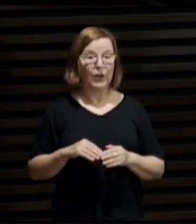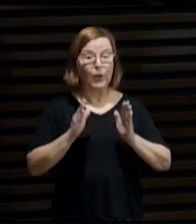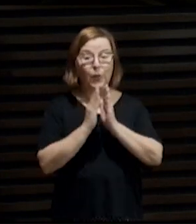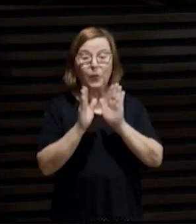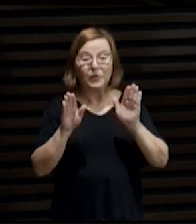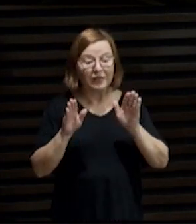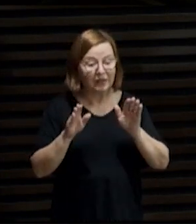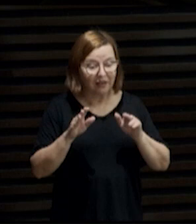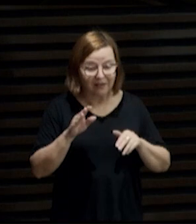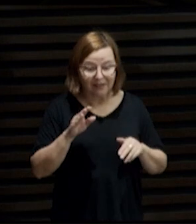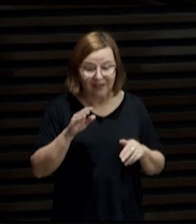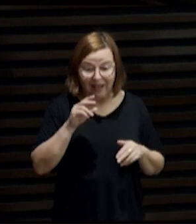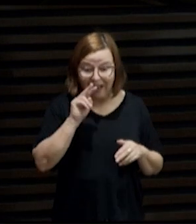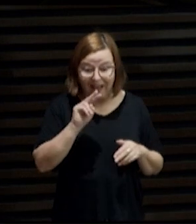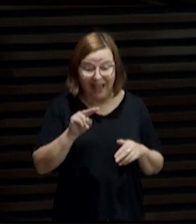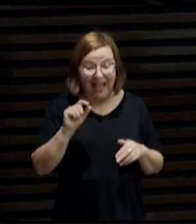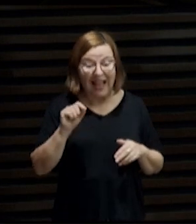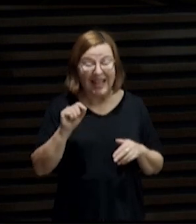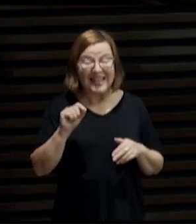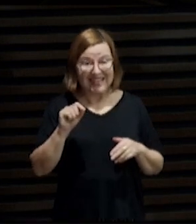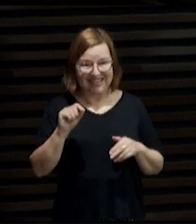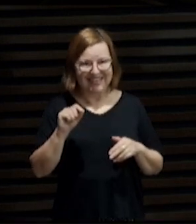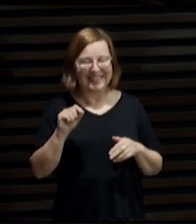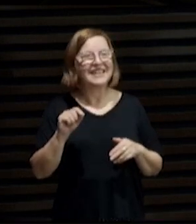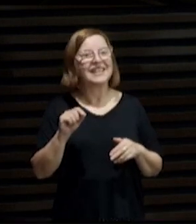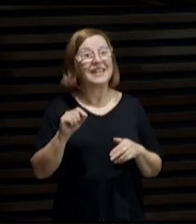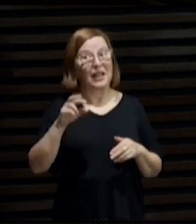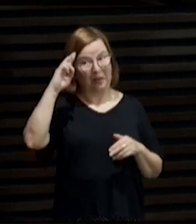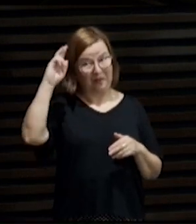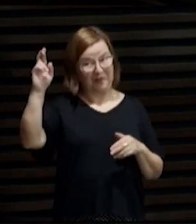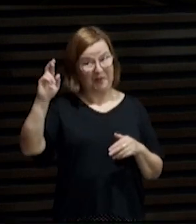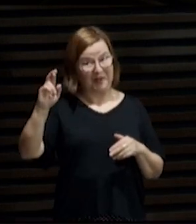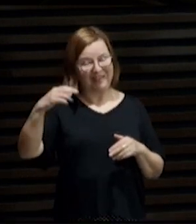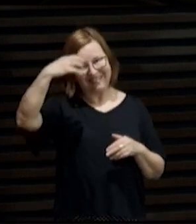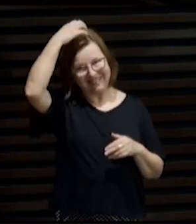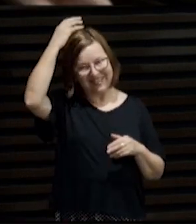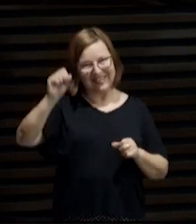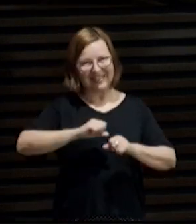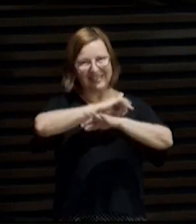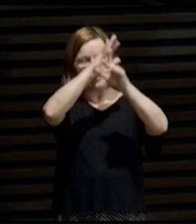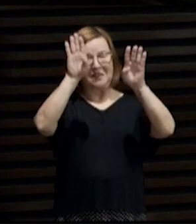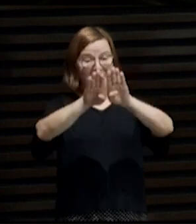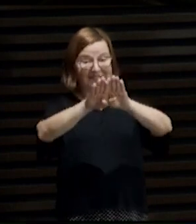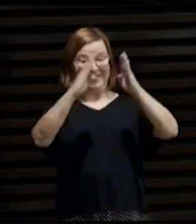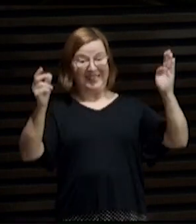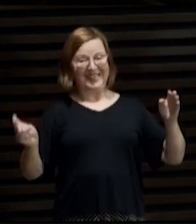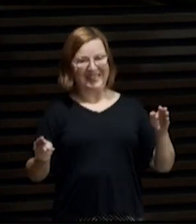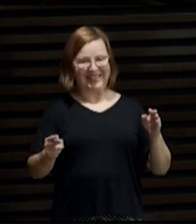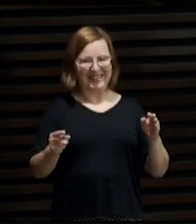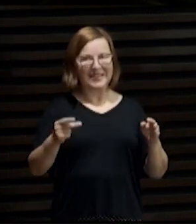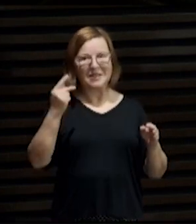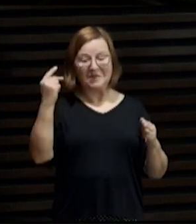um diz, é o Senhor, o Rei da Glória. Abram-se os portais eternos, para que entrem o Rei da Glória. Cristo